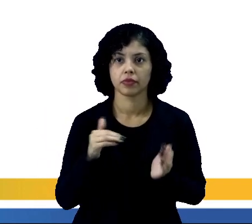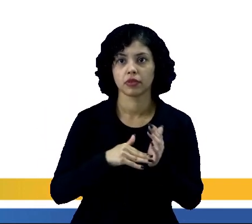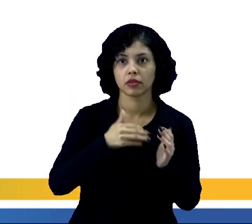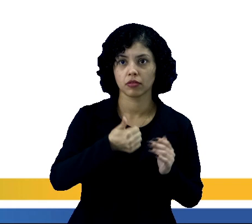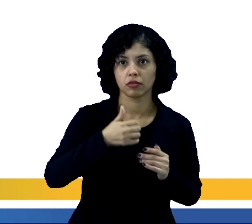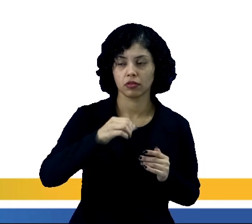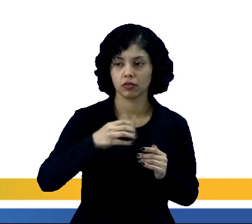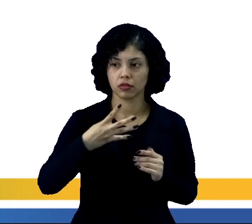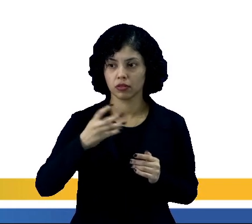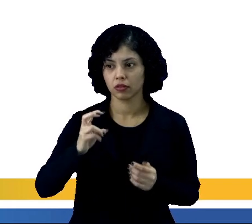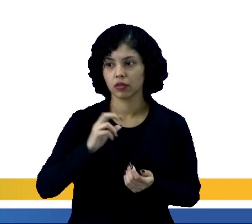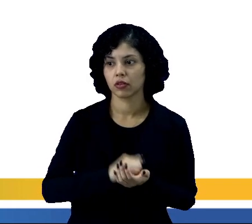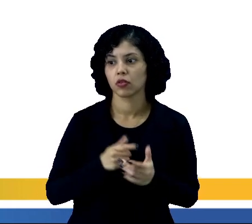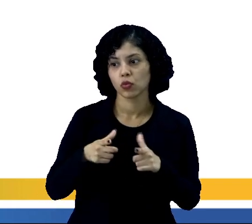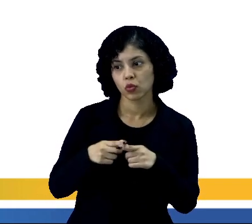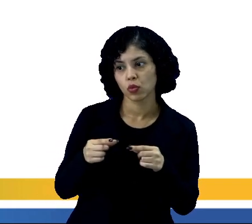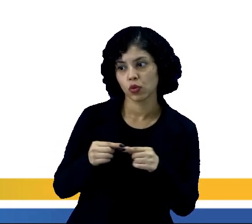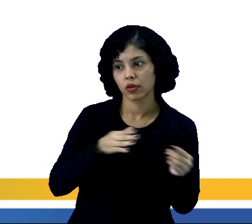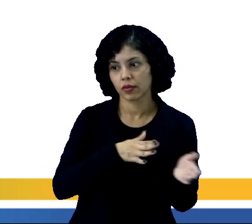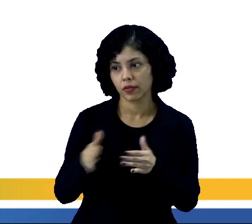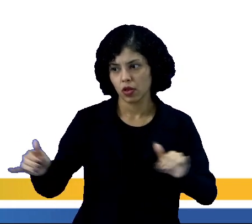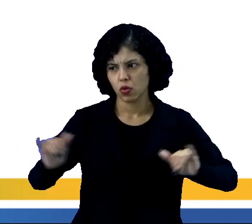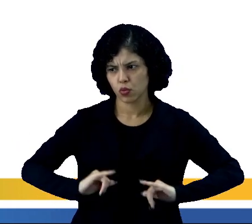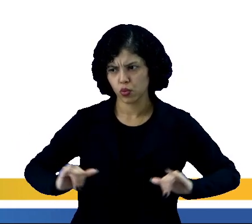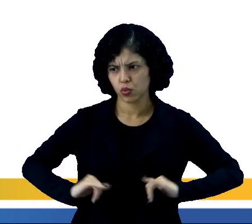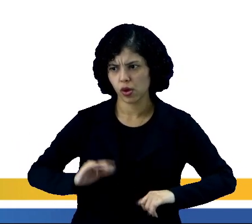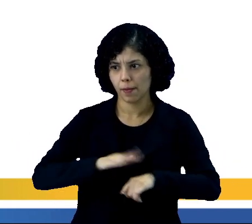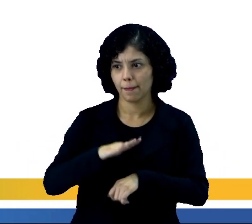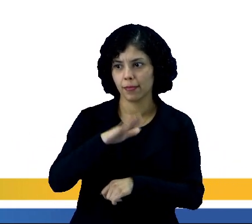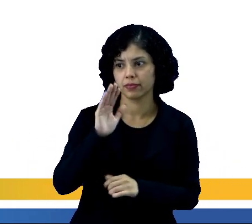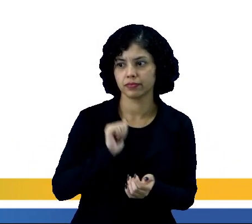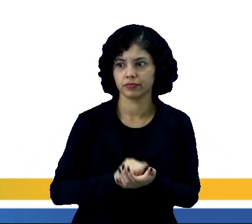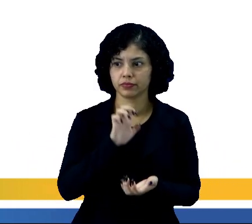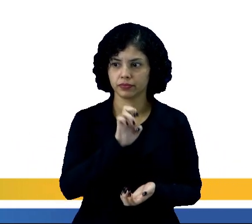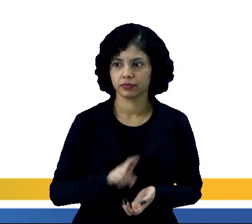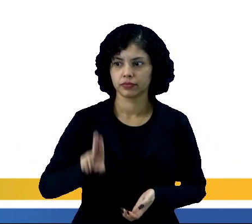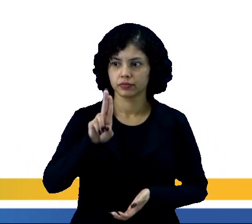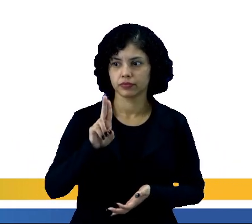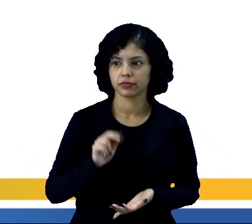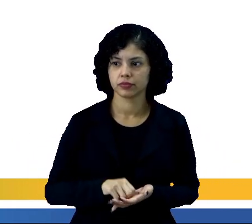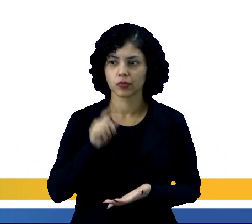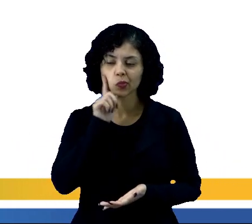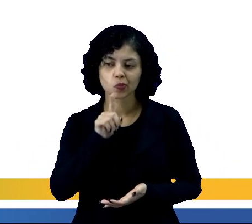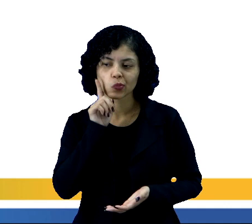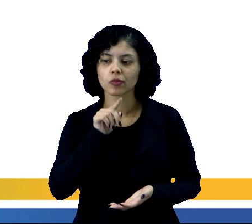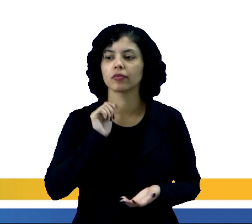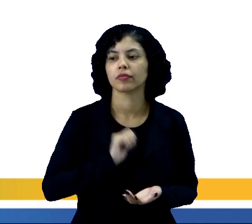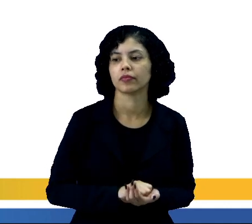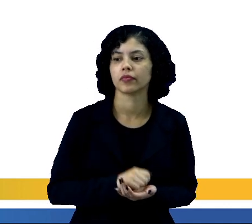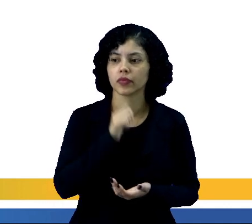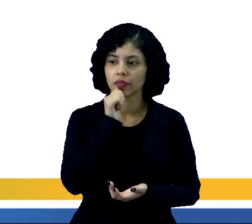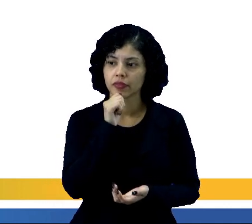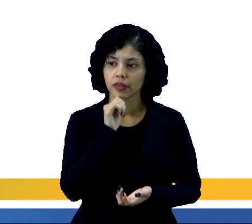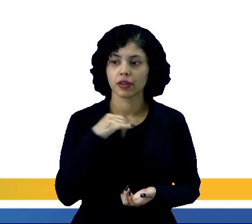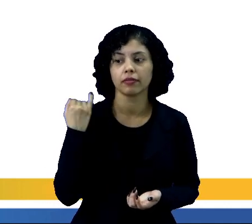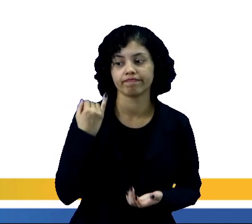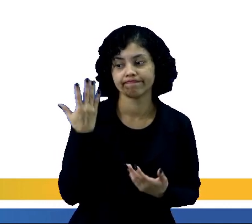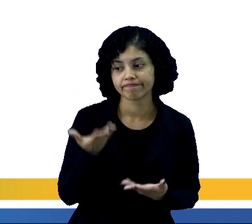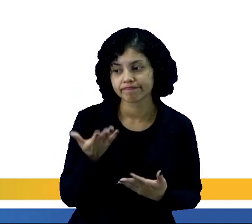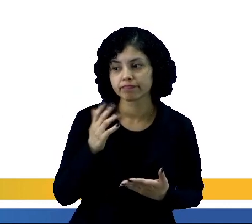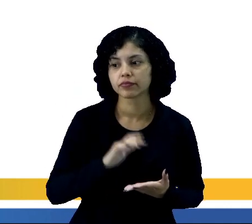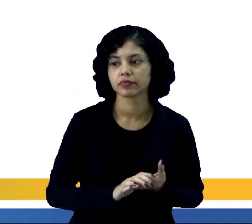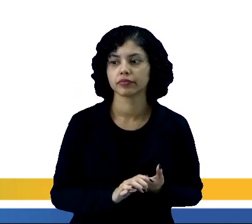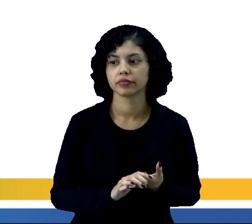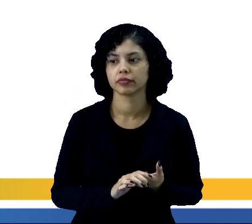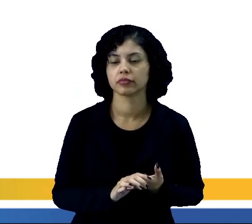para 45. Os japoneses passaram a sofrer cada vez mais com os bombardeios dos Estados Unidos, né, inclusive aí, né,